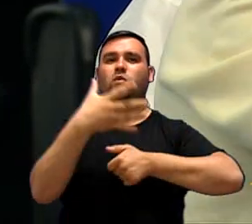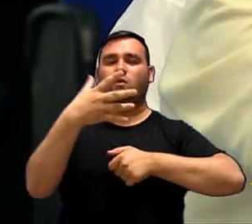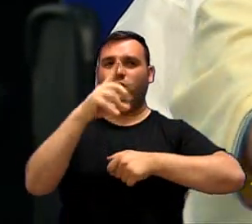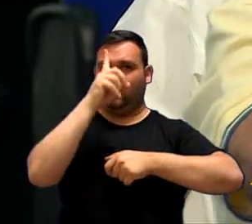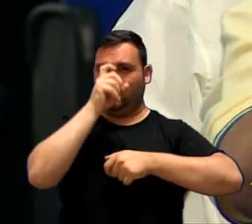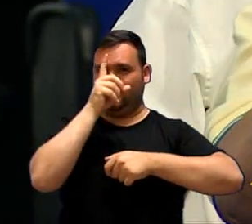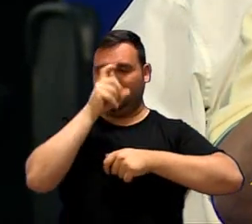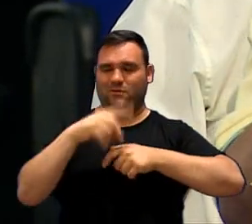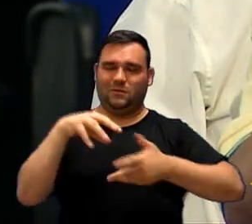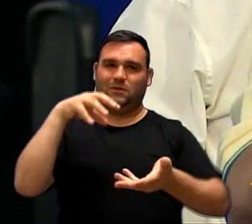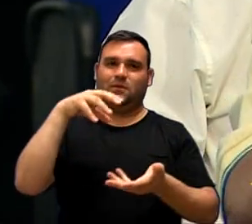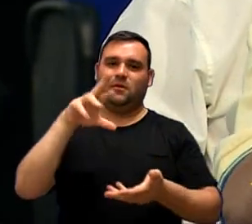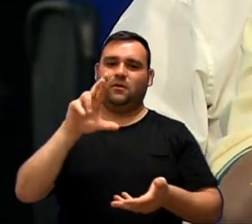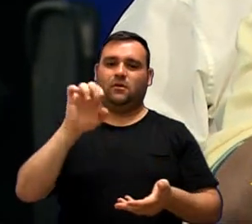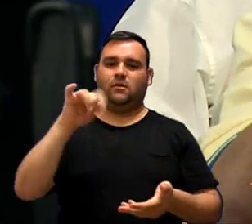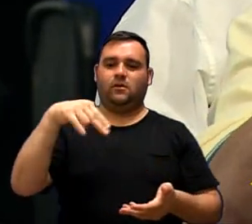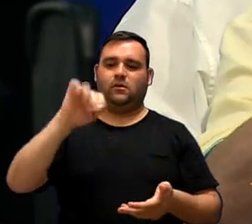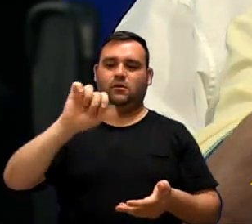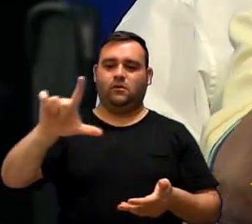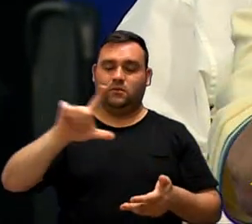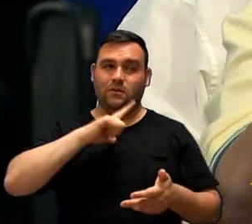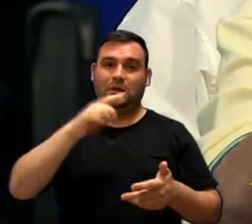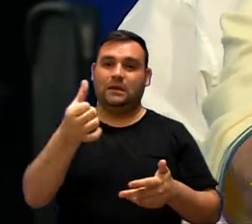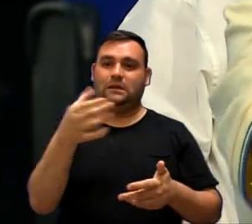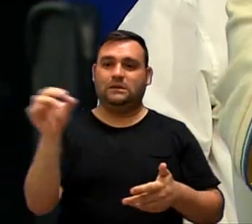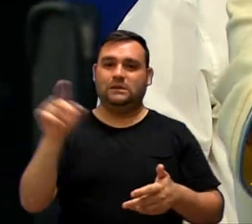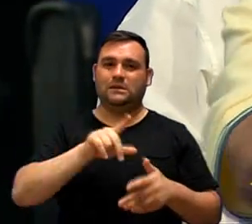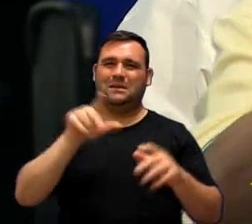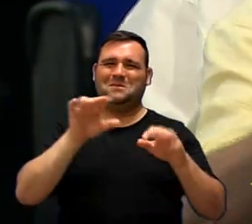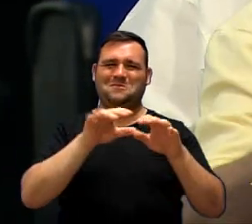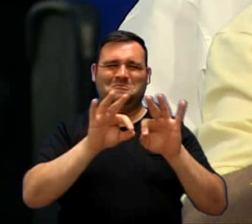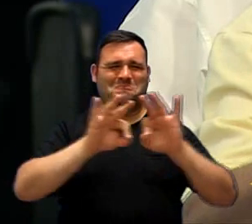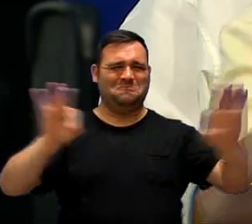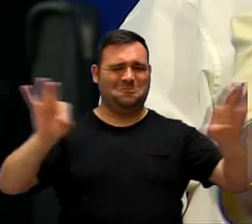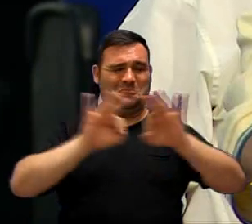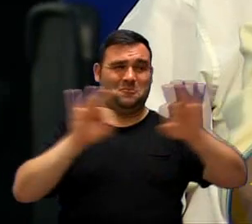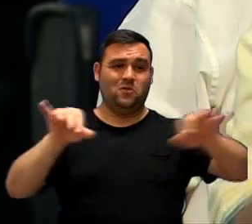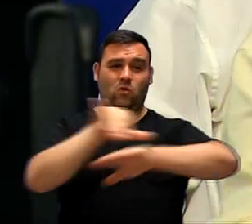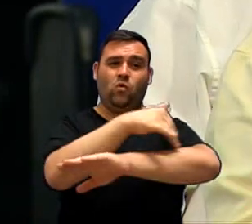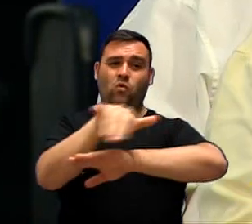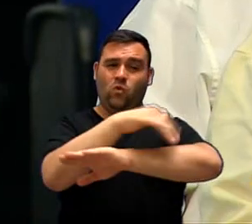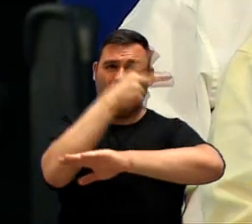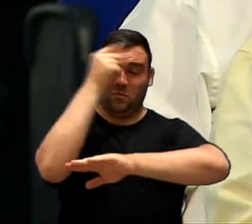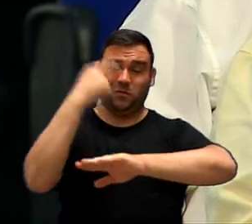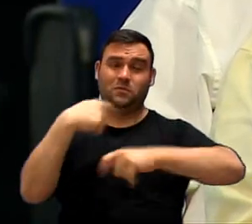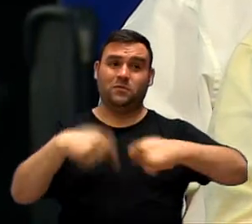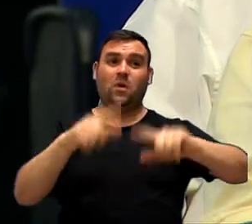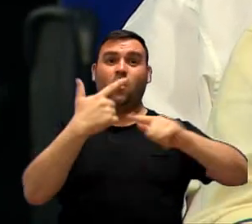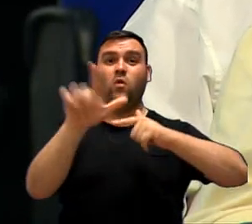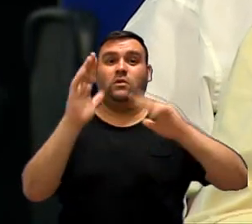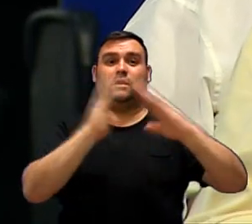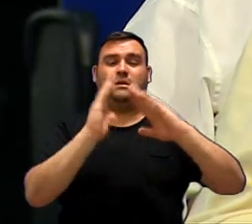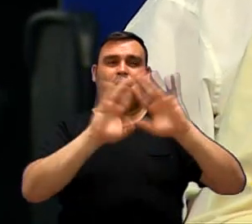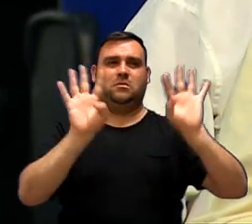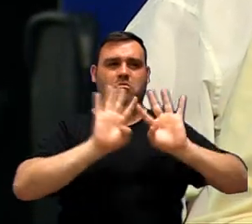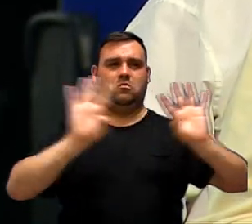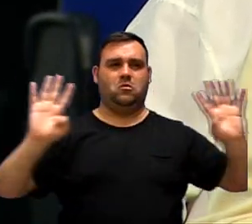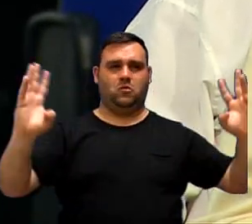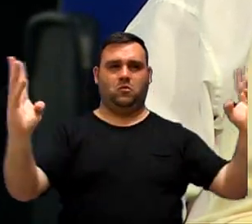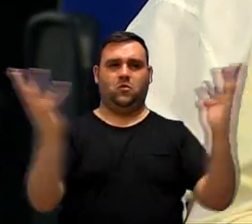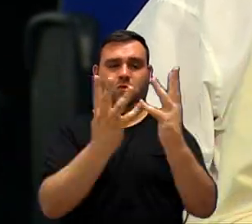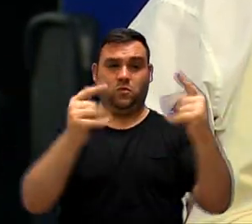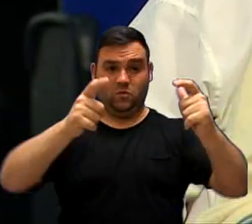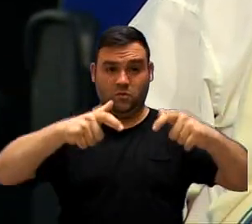Lá tem mais 600 alqueires que a prefeitura tem obrigação de fazer o arruamento e será outro condomínio. Então, realmente, a